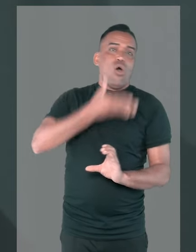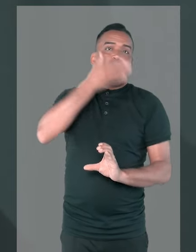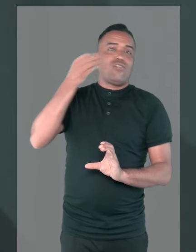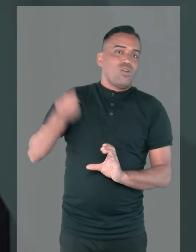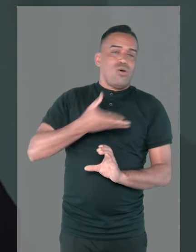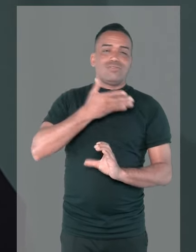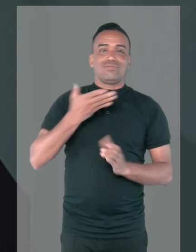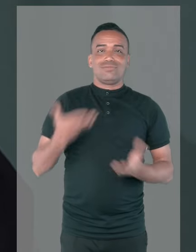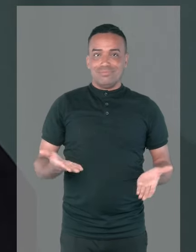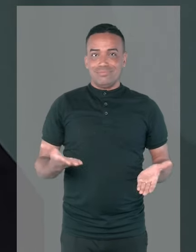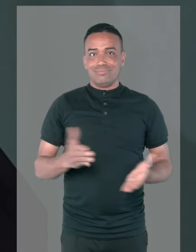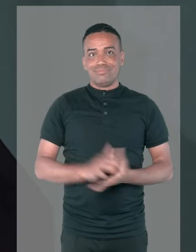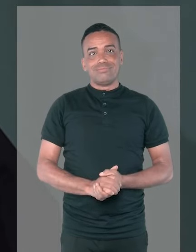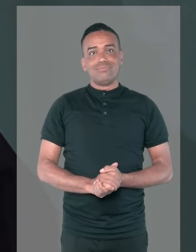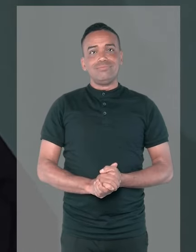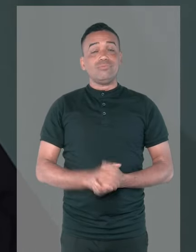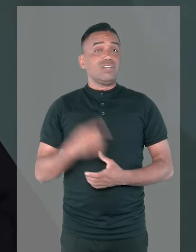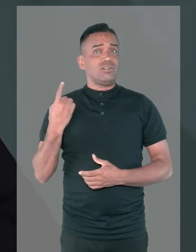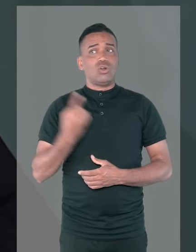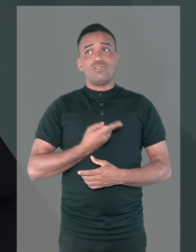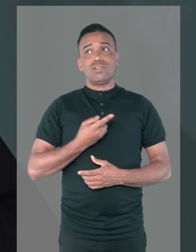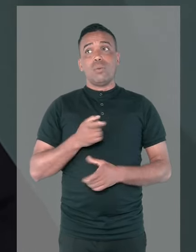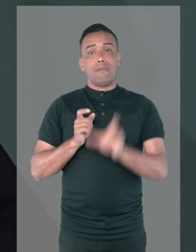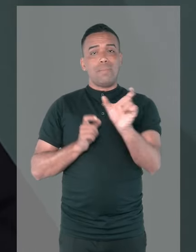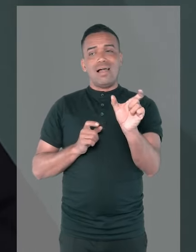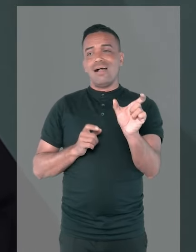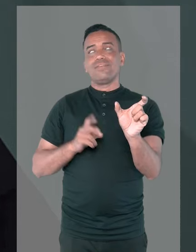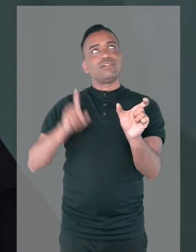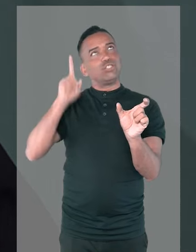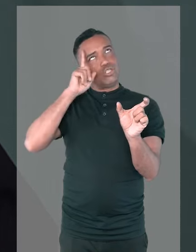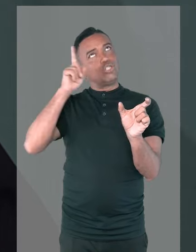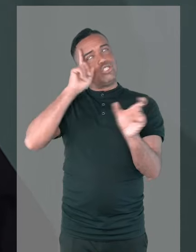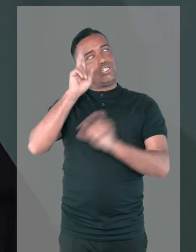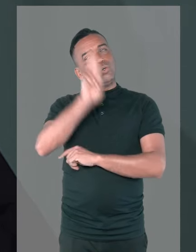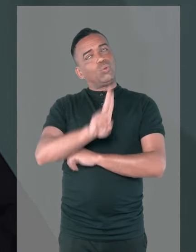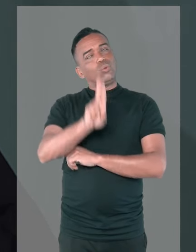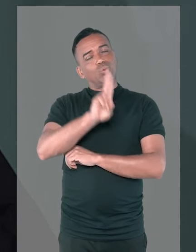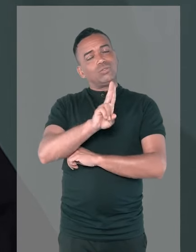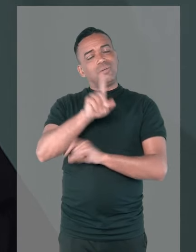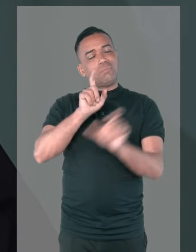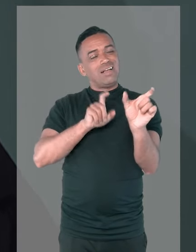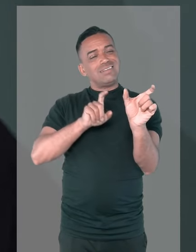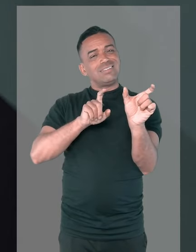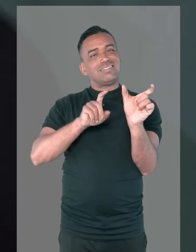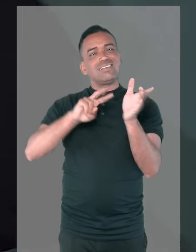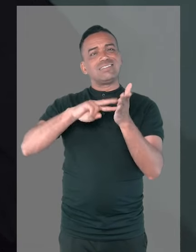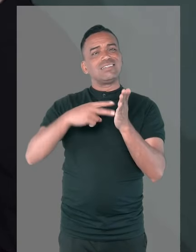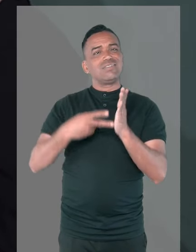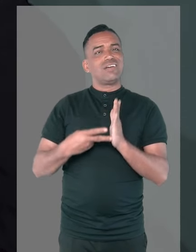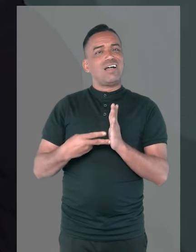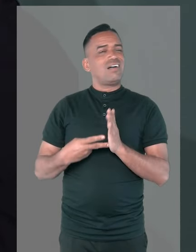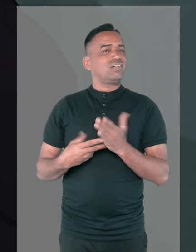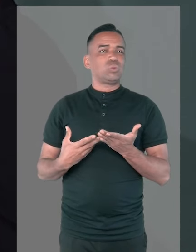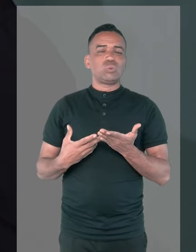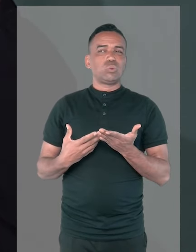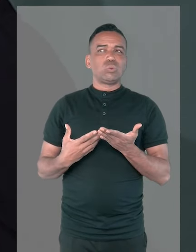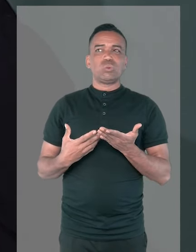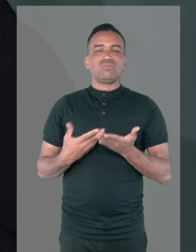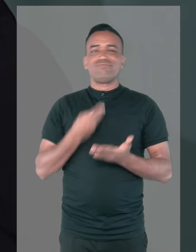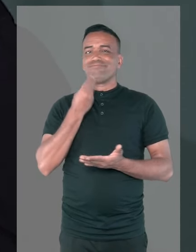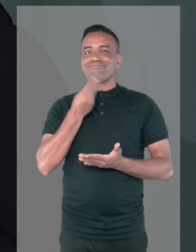Né? A gente diz as palavras cotidianamente e as palavras já não dizem mais o que diziam lá no início